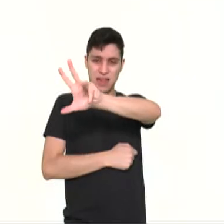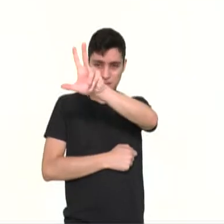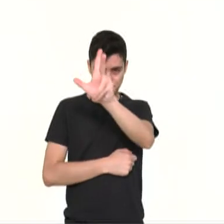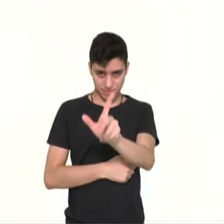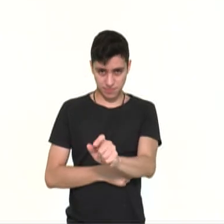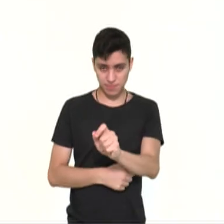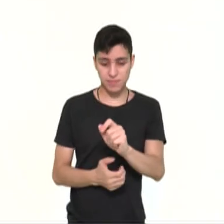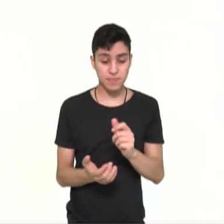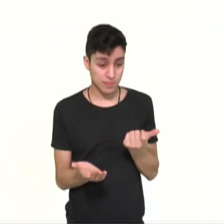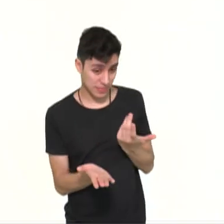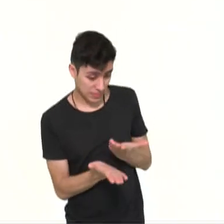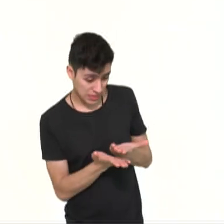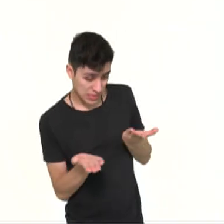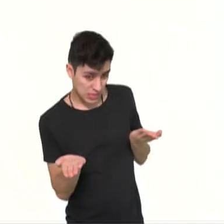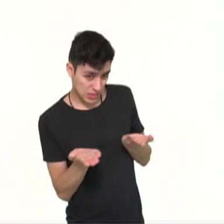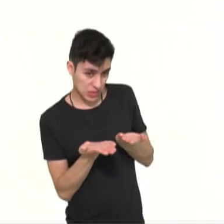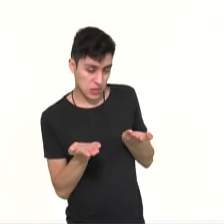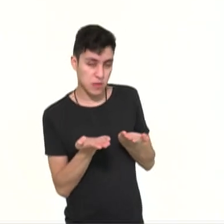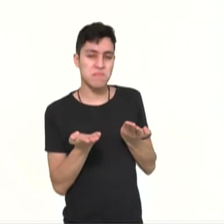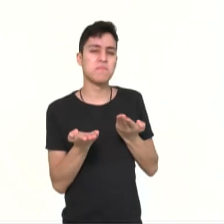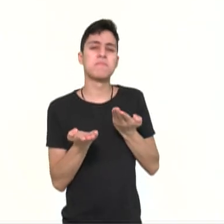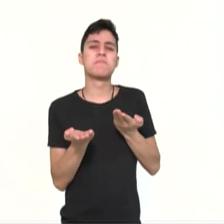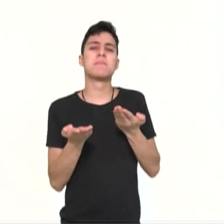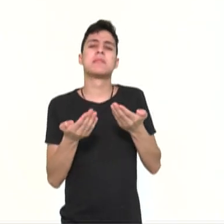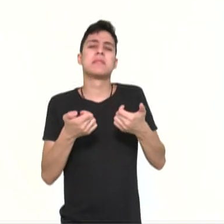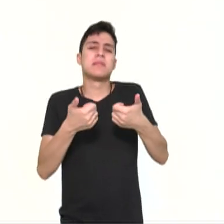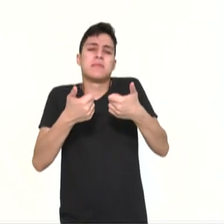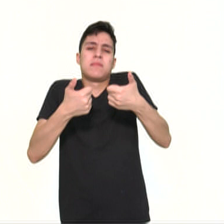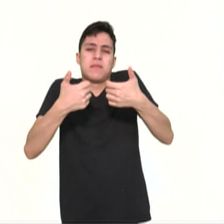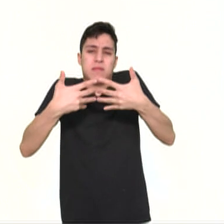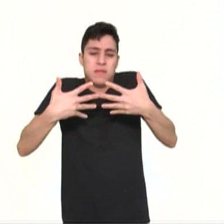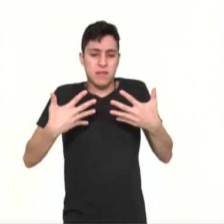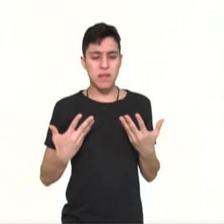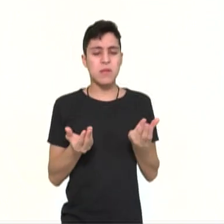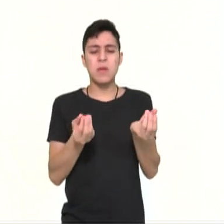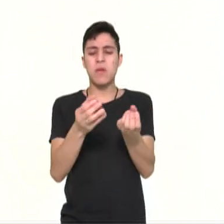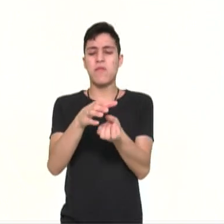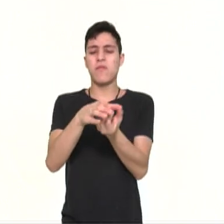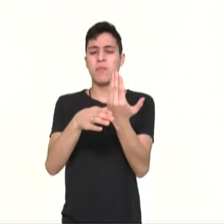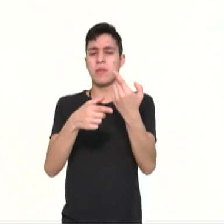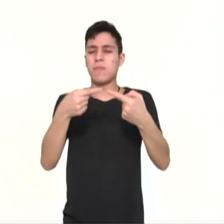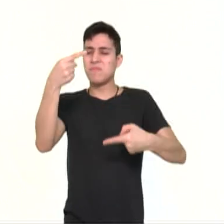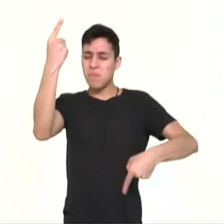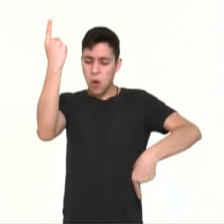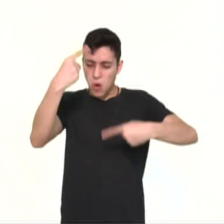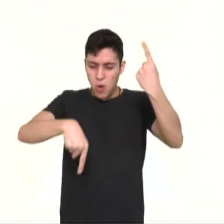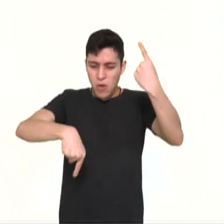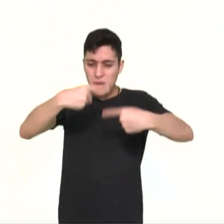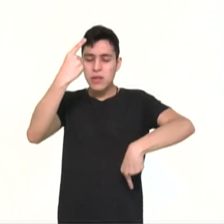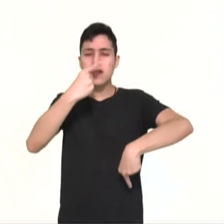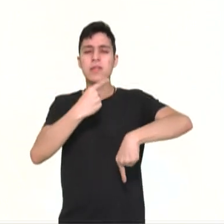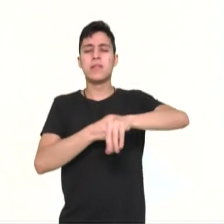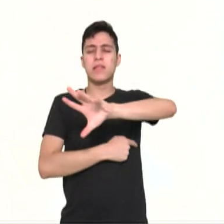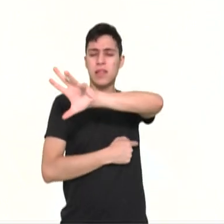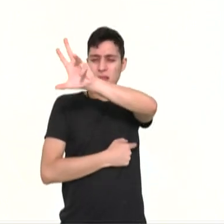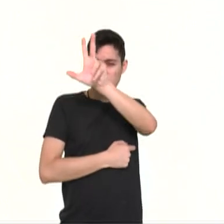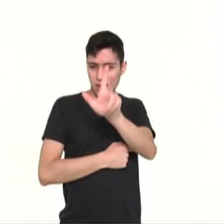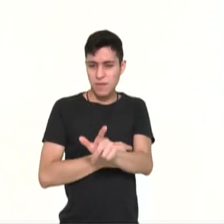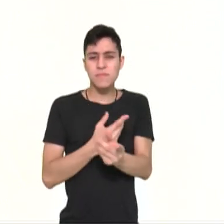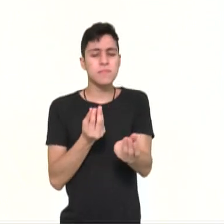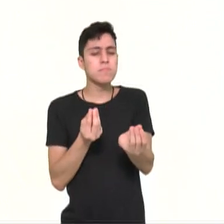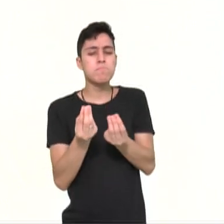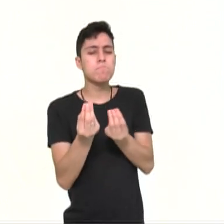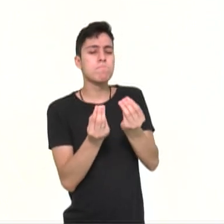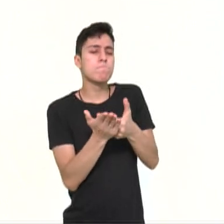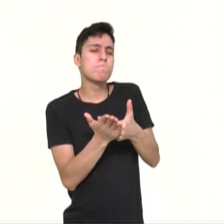de hoje, nós vamos falar então sobre essas formações políticas africanas e como é que se desenvolveram entre os